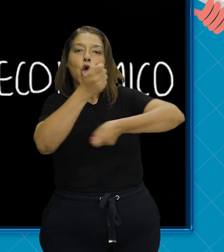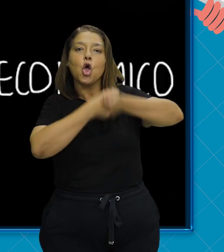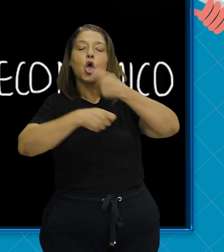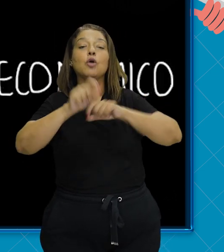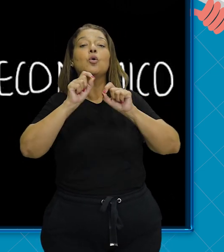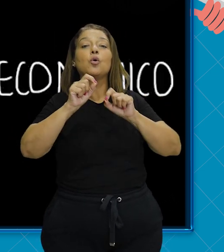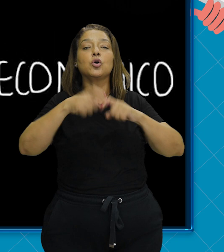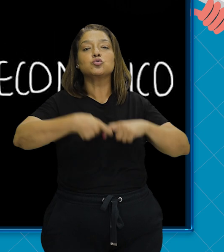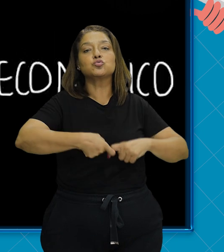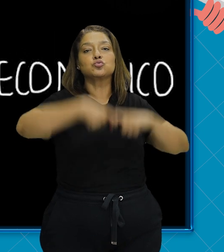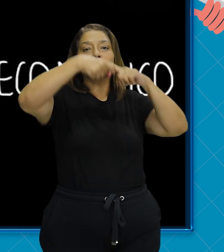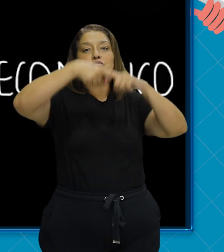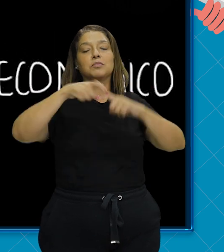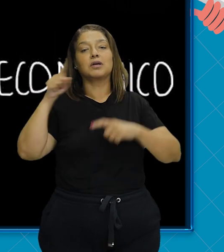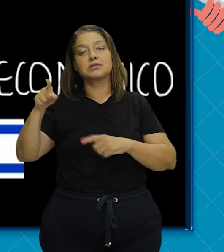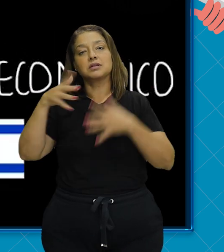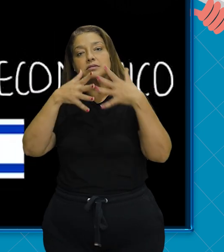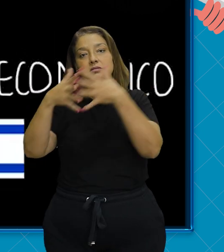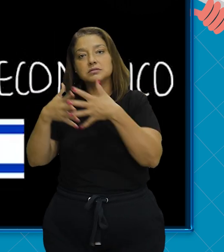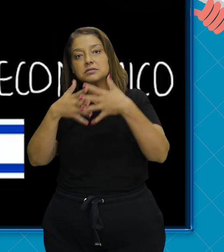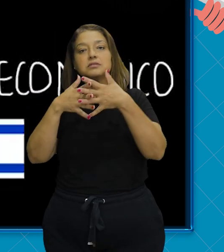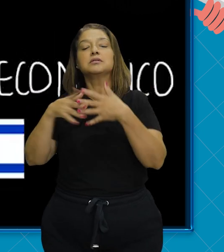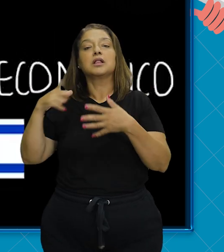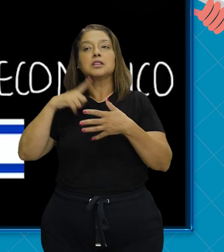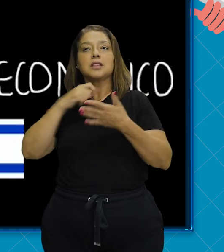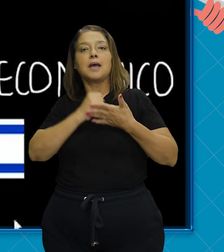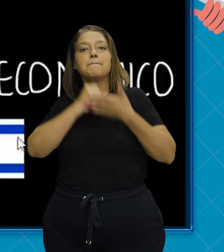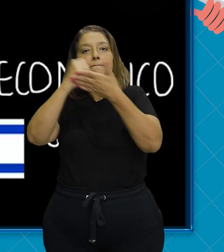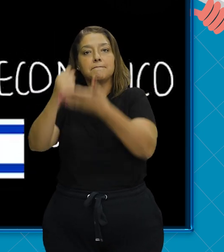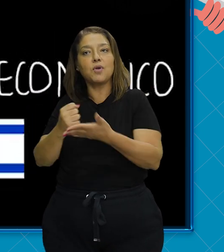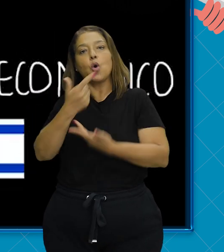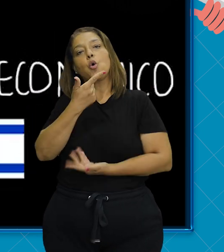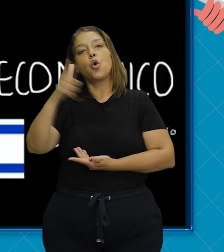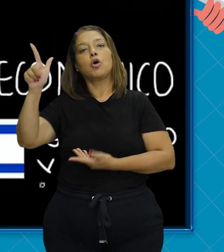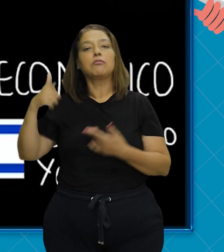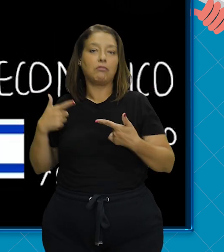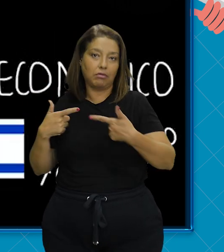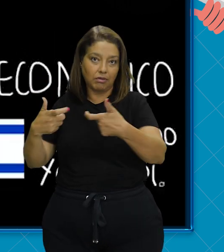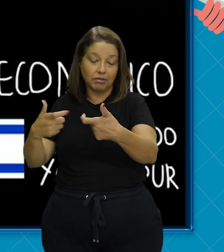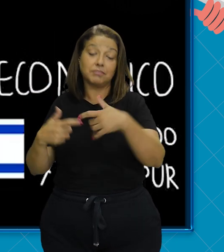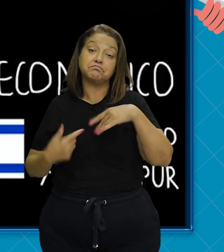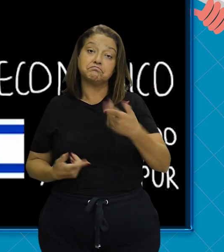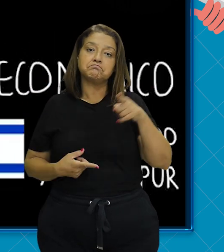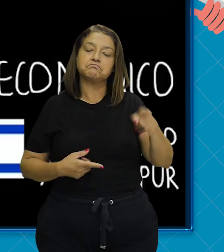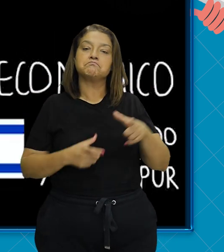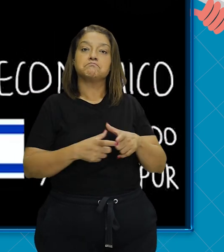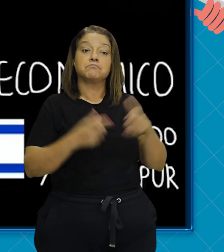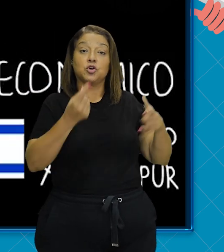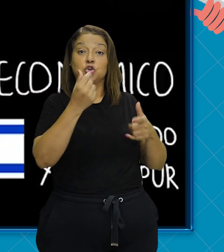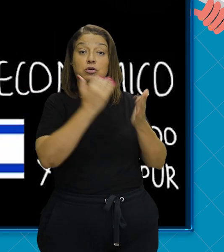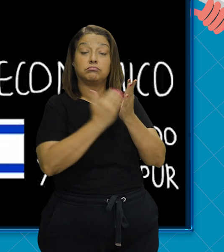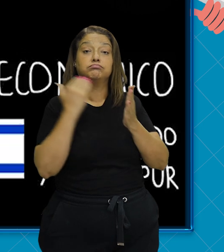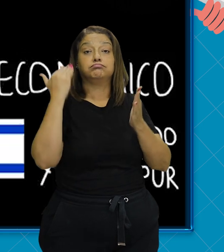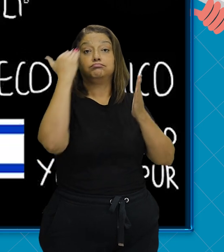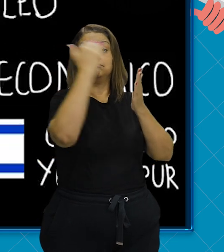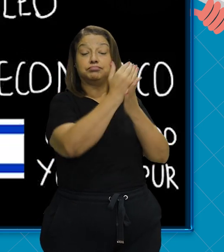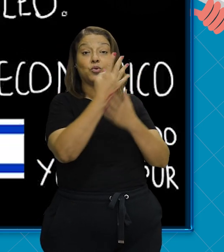de negócios com os Estados Unidos e outros países que apoiaram Israel na guerra do Yom Kippur. Eles aumentaram o preço do